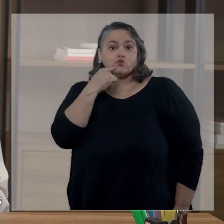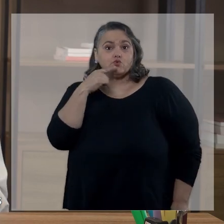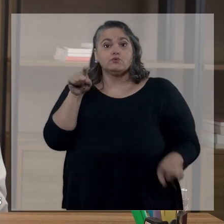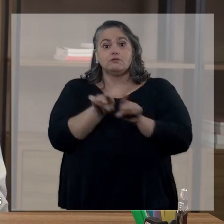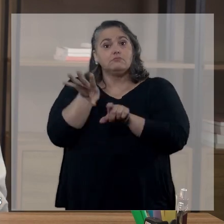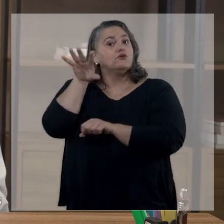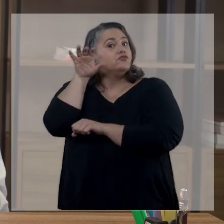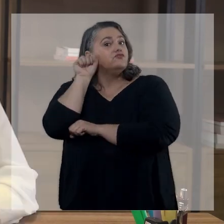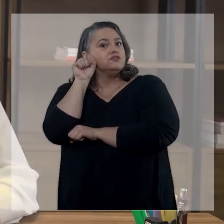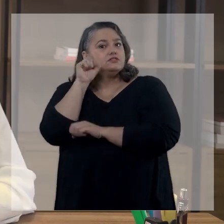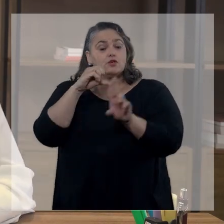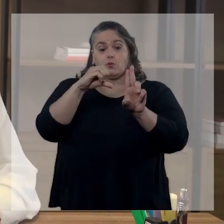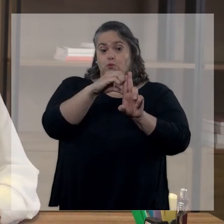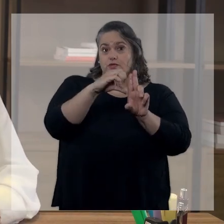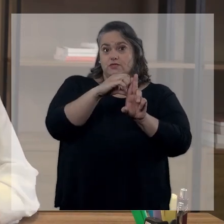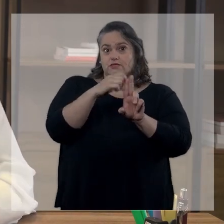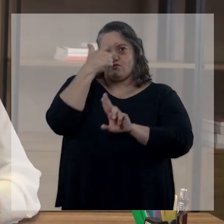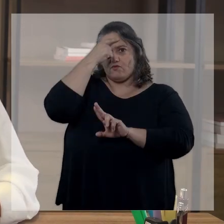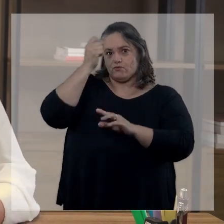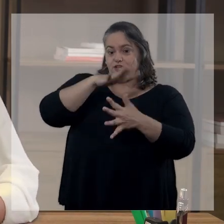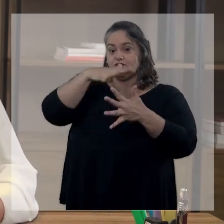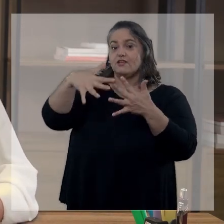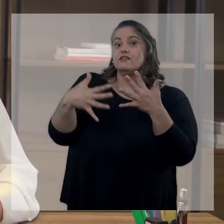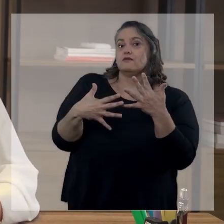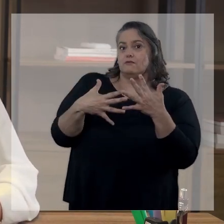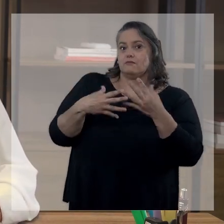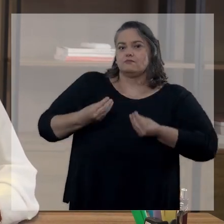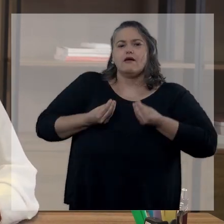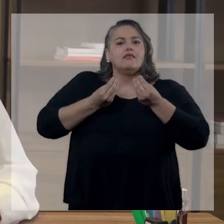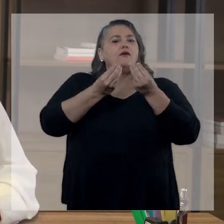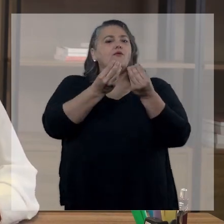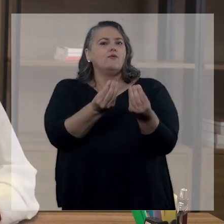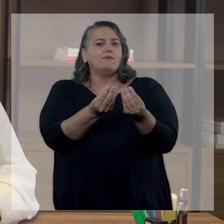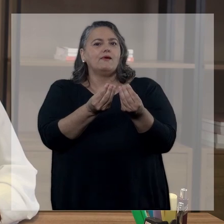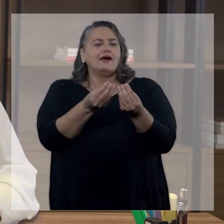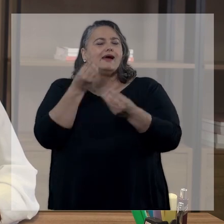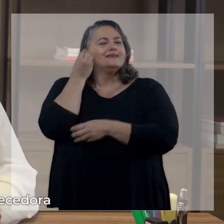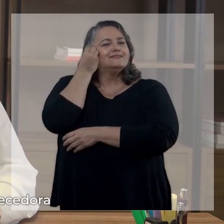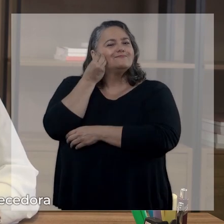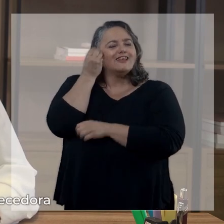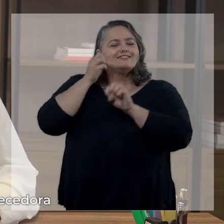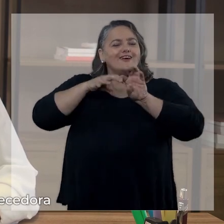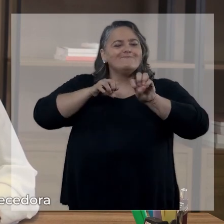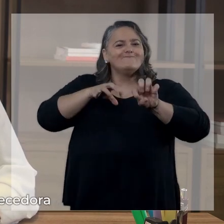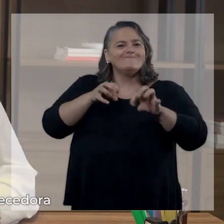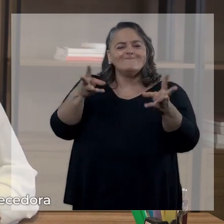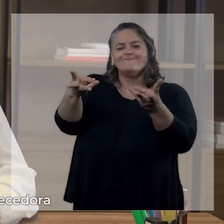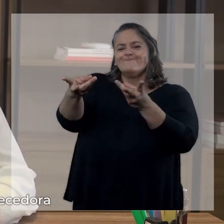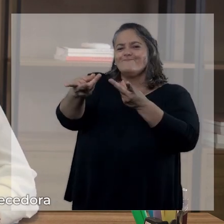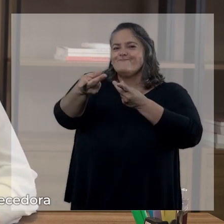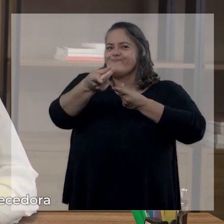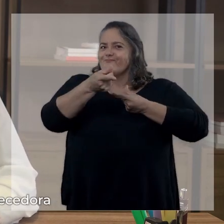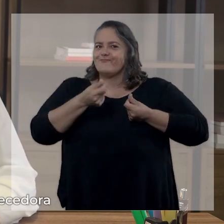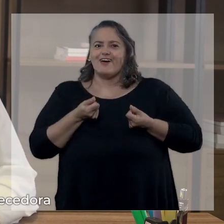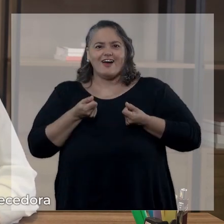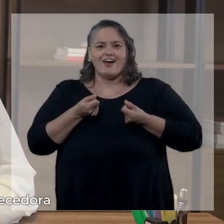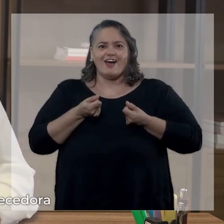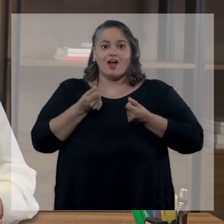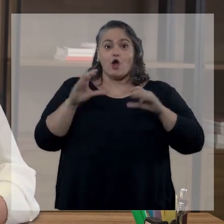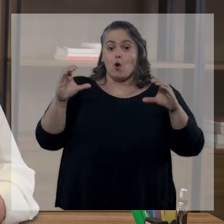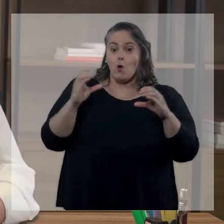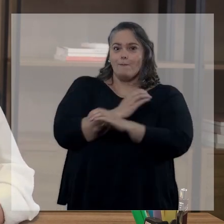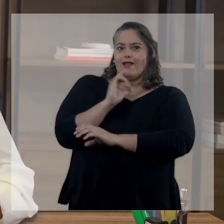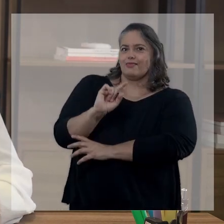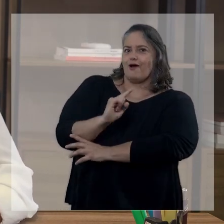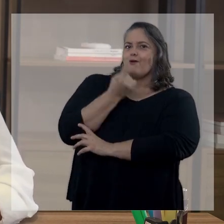surdos quanto ouvintes. A uníntese, faculdade da Libras, vai te proporcionar uma experiência educacional enriquecedora,